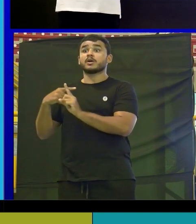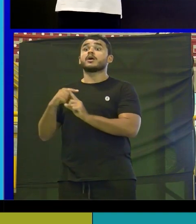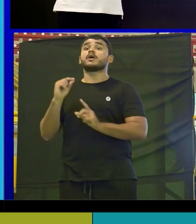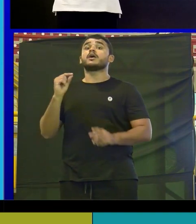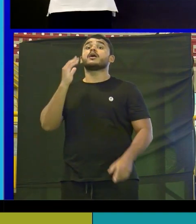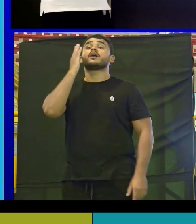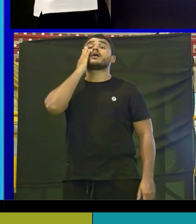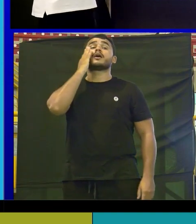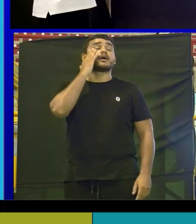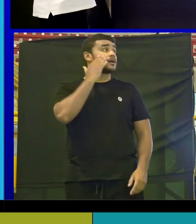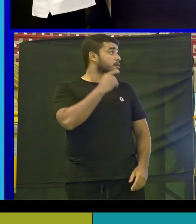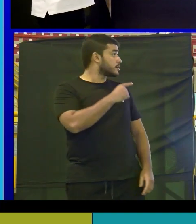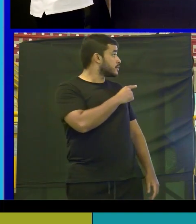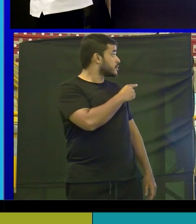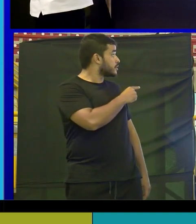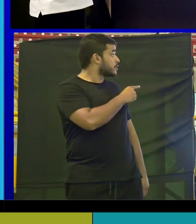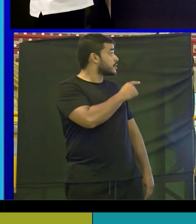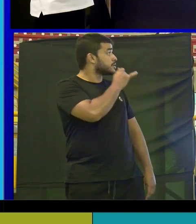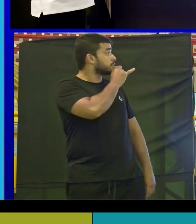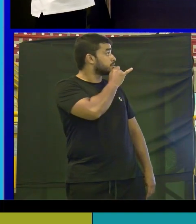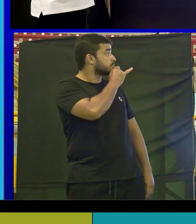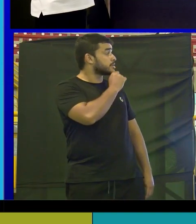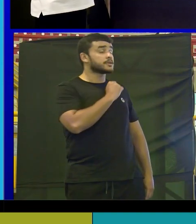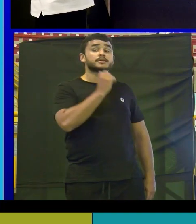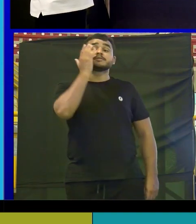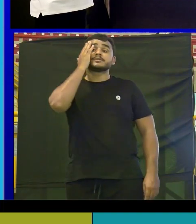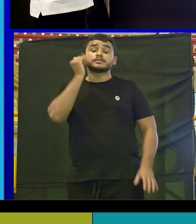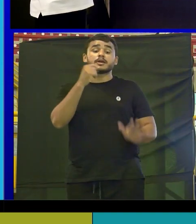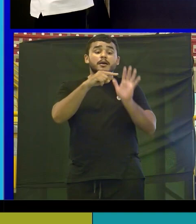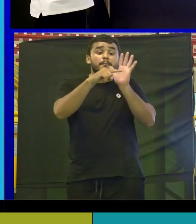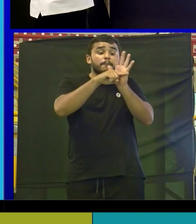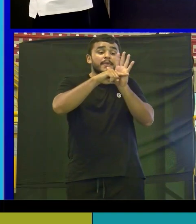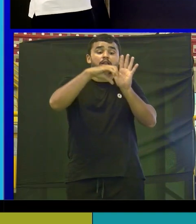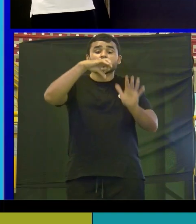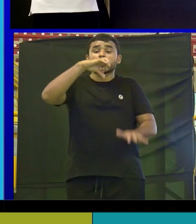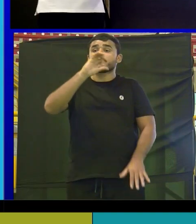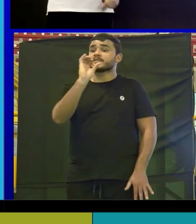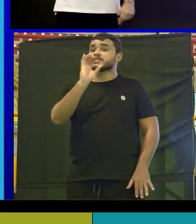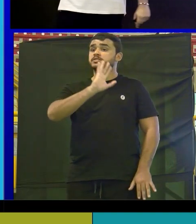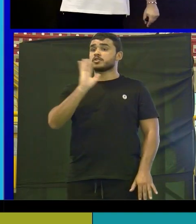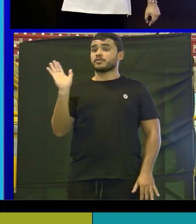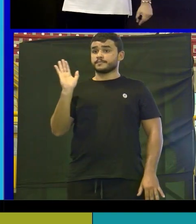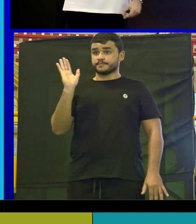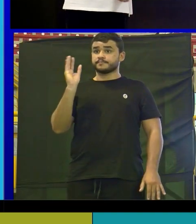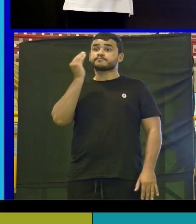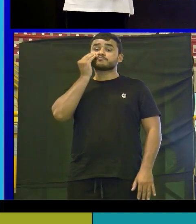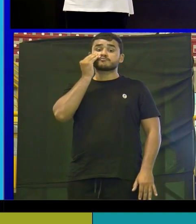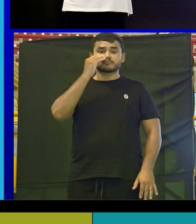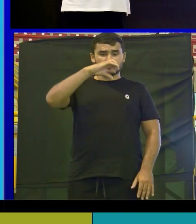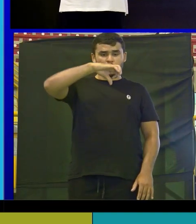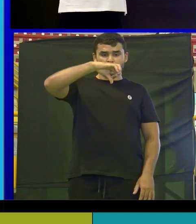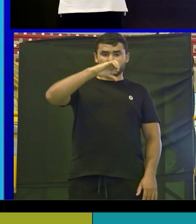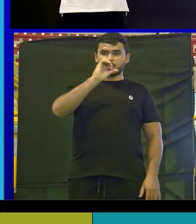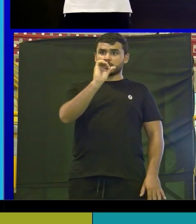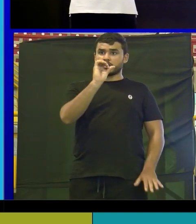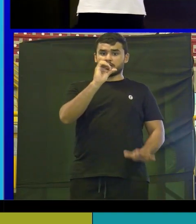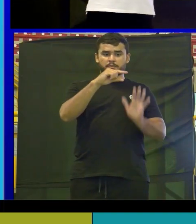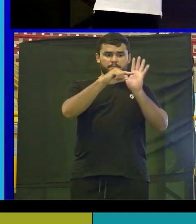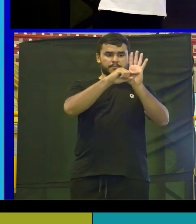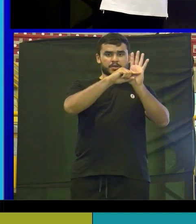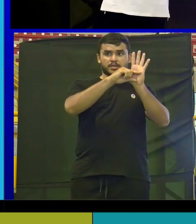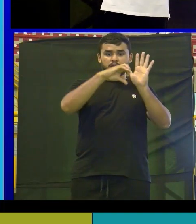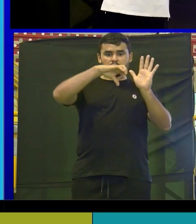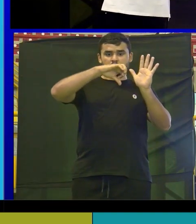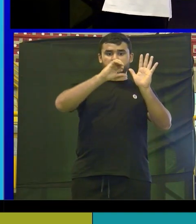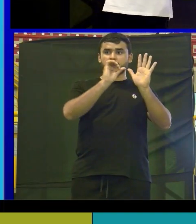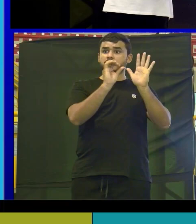nosso objetivo é tirar aquele menos 96 que está no primeiro membro. Então, se eu quero tirar